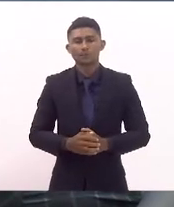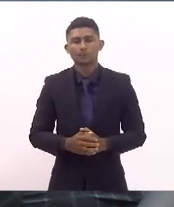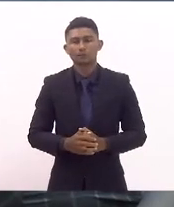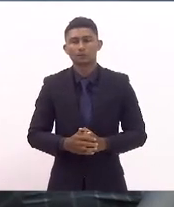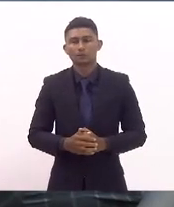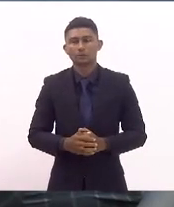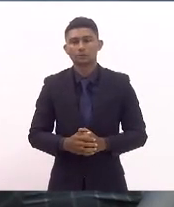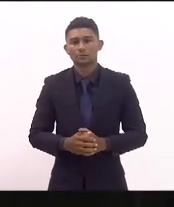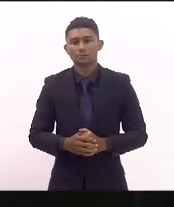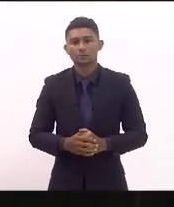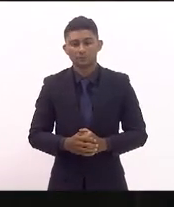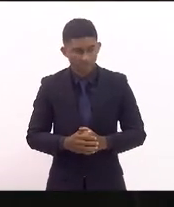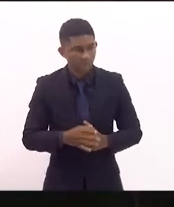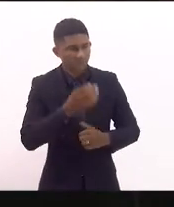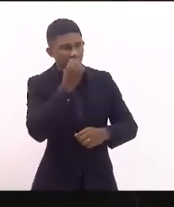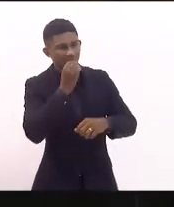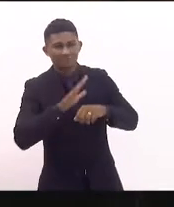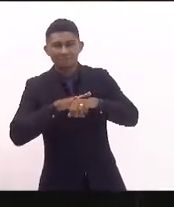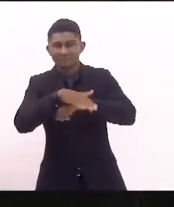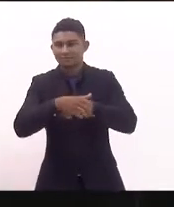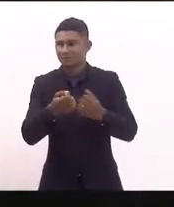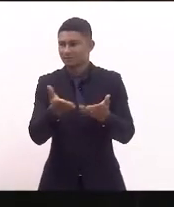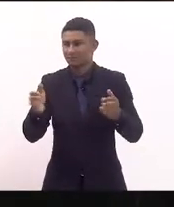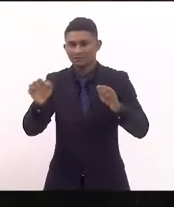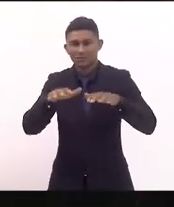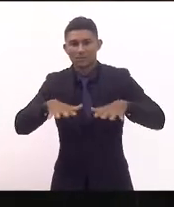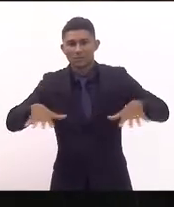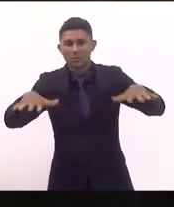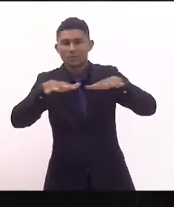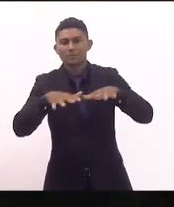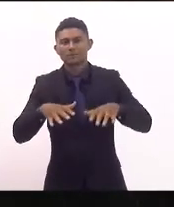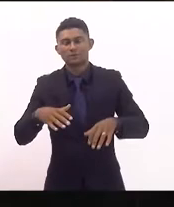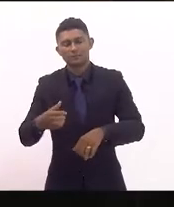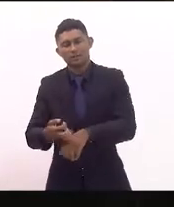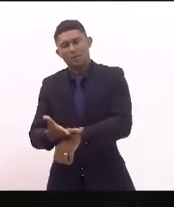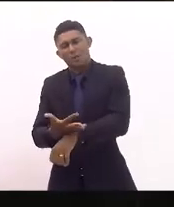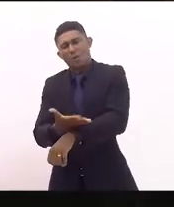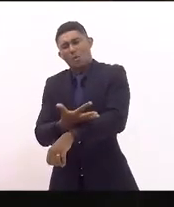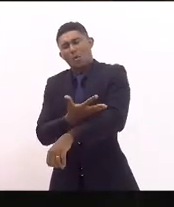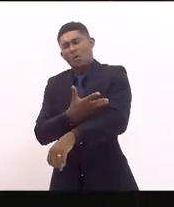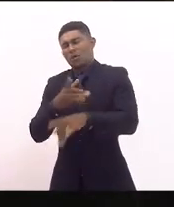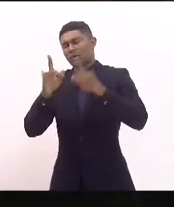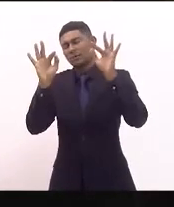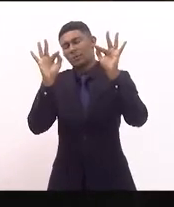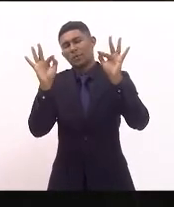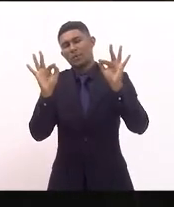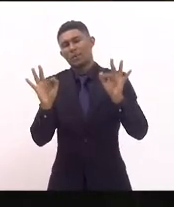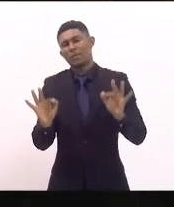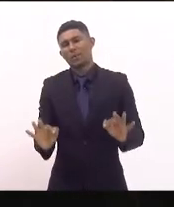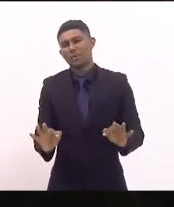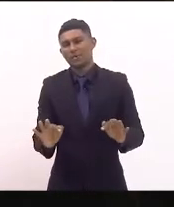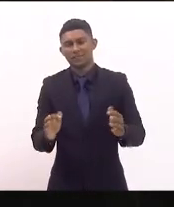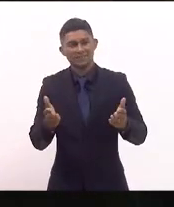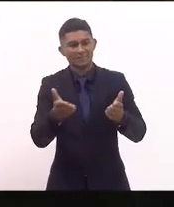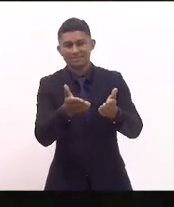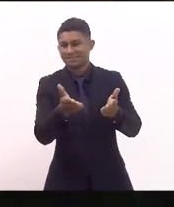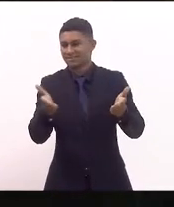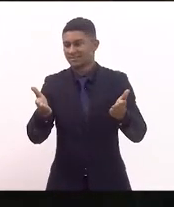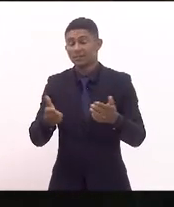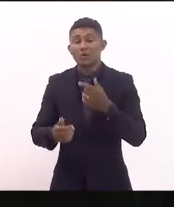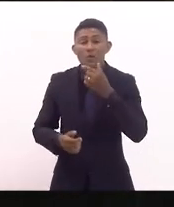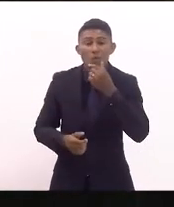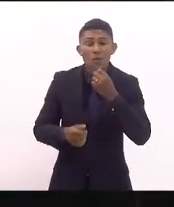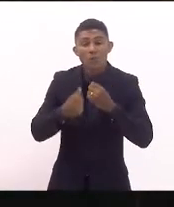Tá ligado? Boa noite a todos. Quanta emoção e quanta felicidade. Senhores,